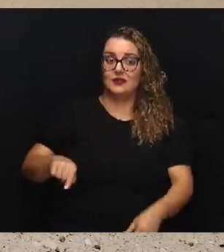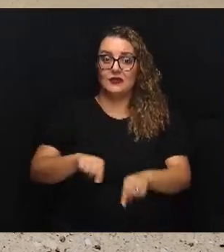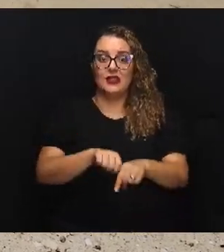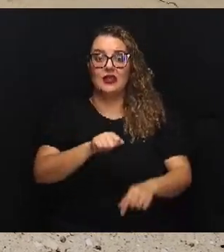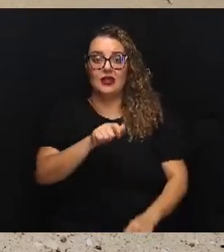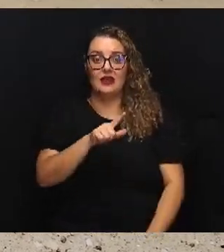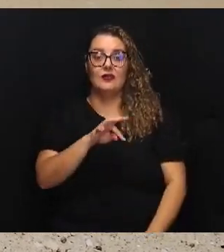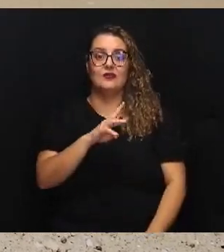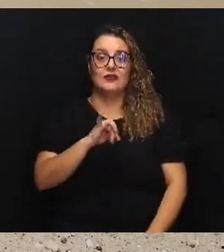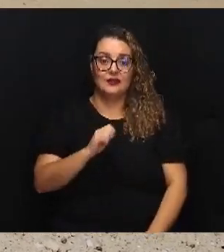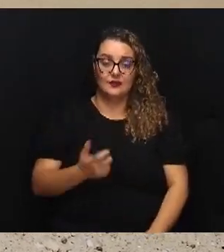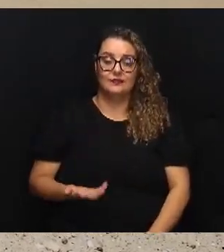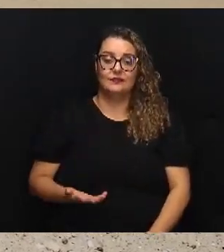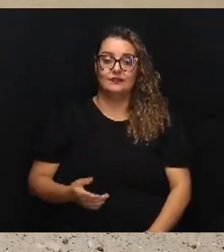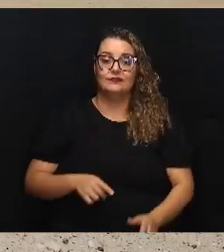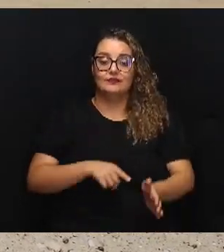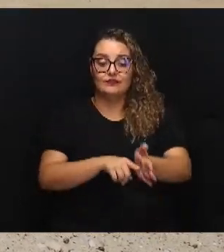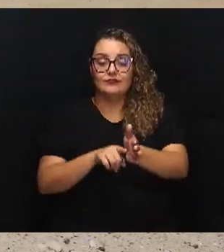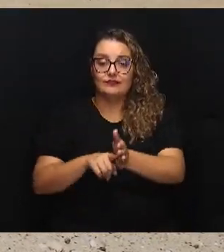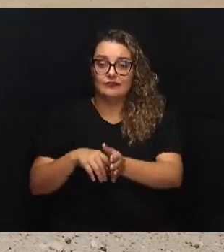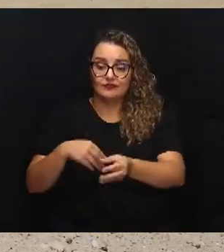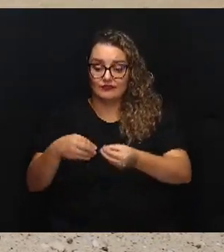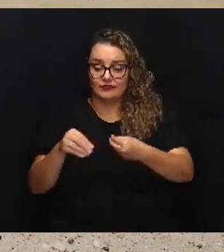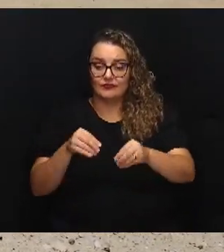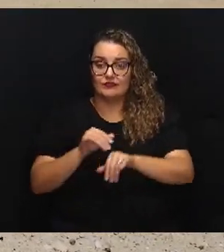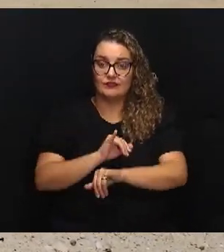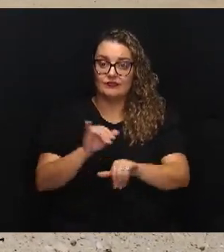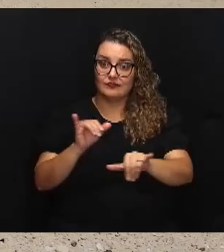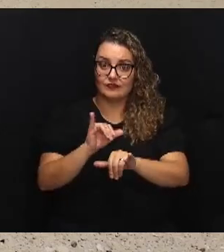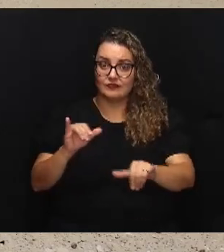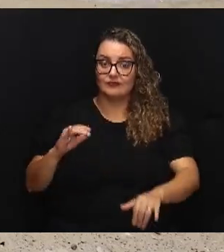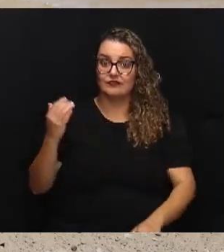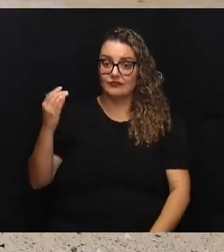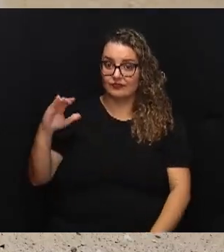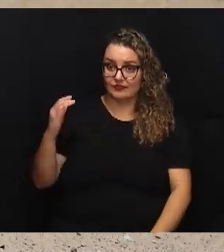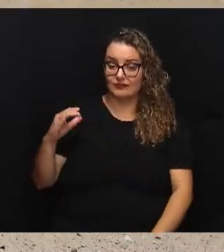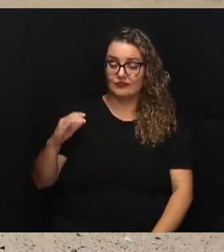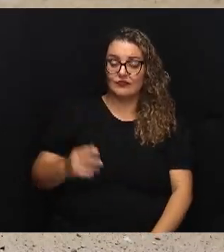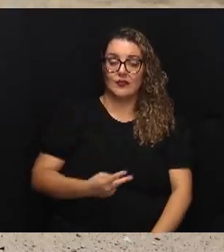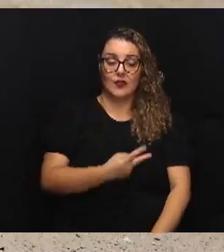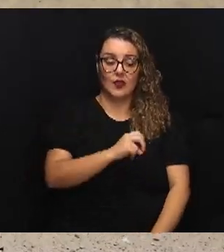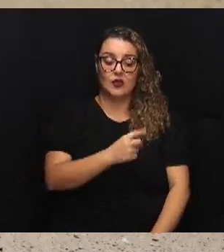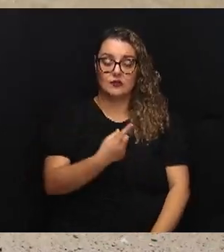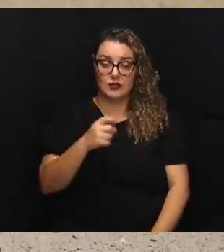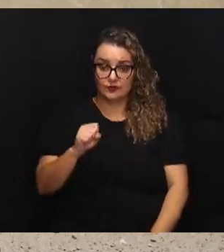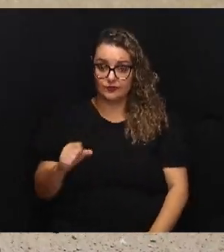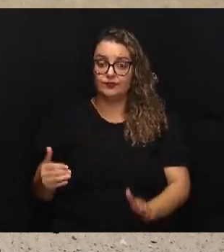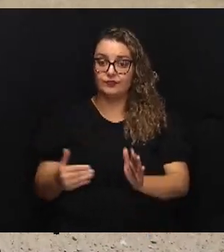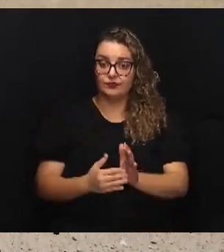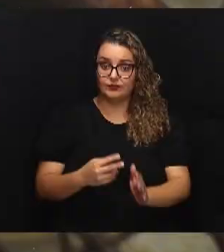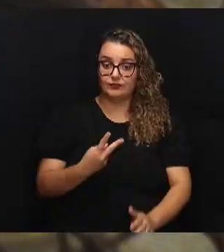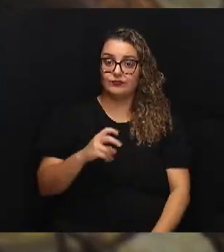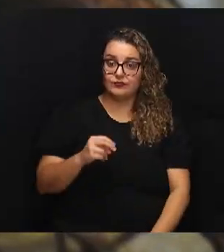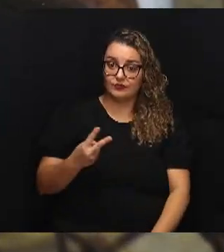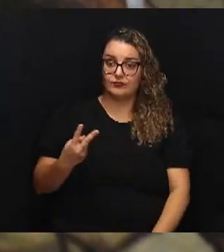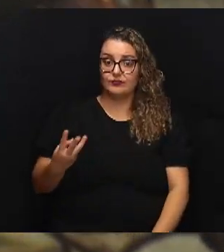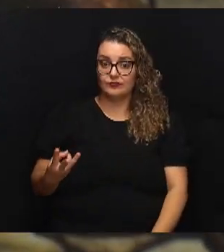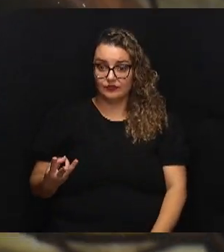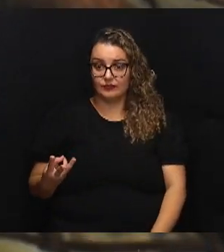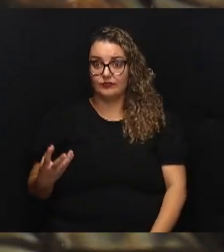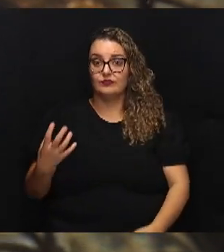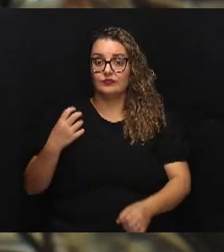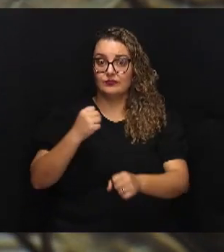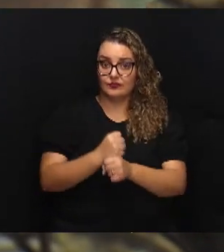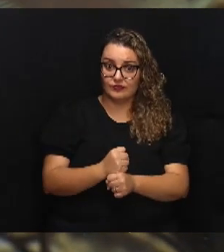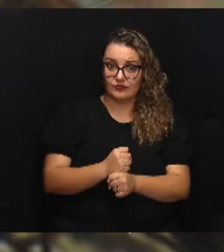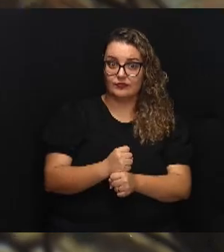Oceana foi feita a partir dos dados de embalagens divulgados pela Coca-Cola entre 2018 e 2023, juntamente com